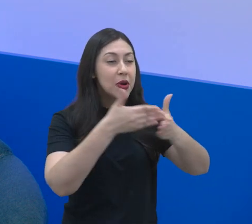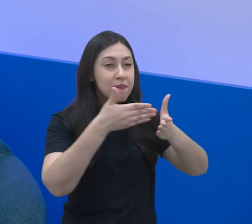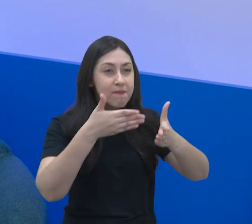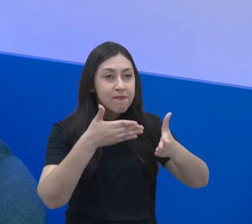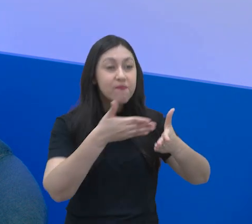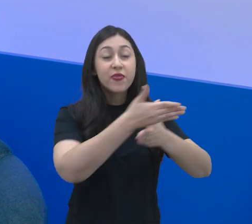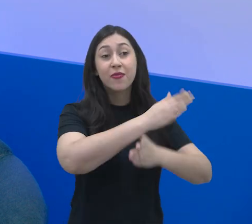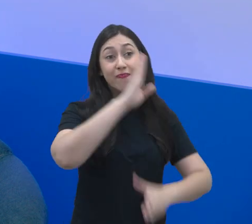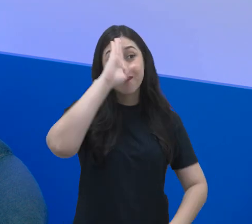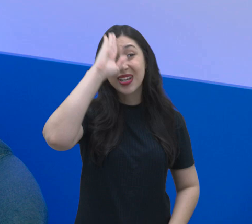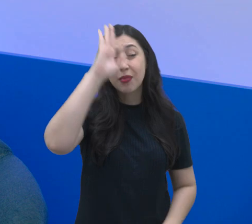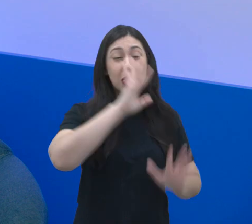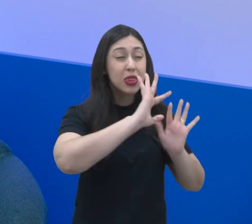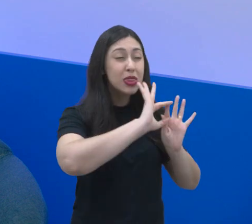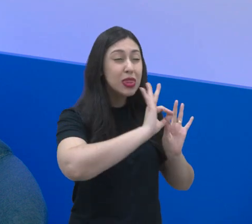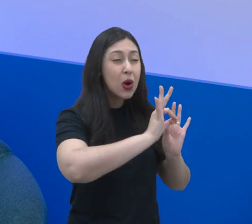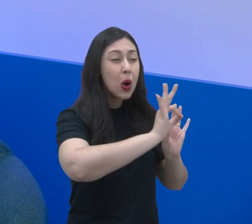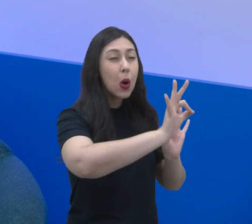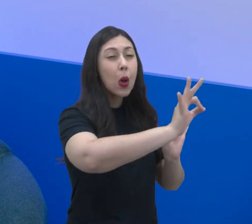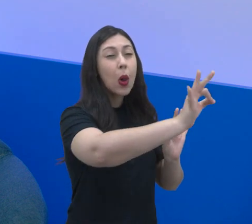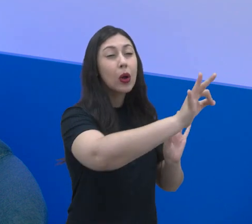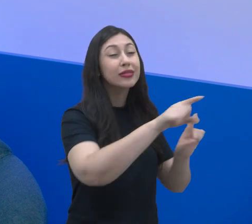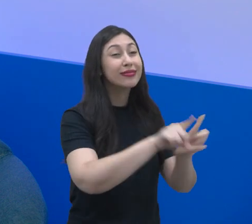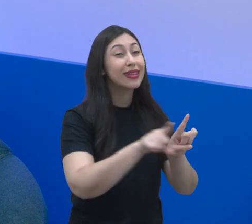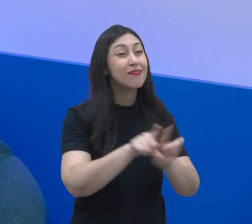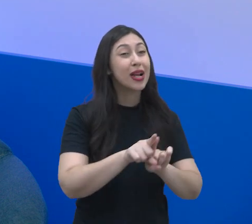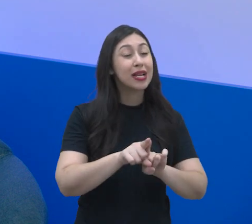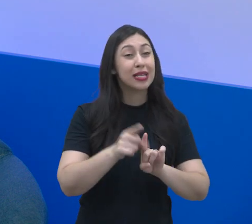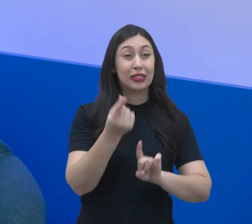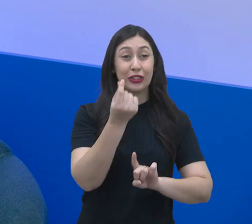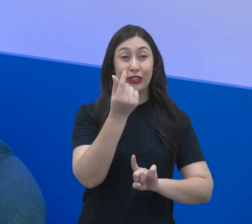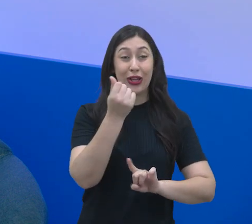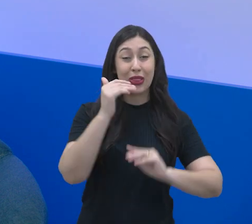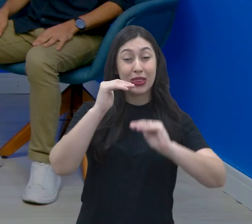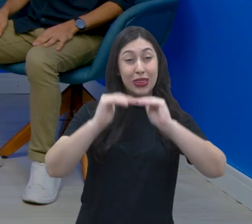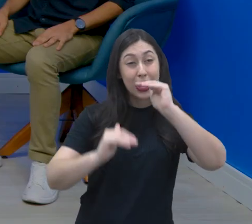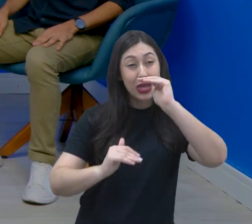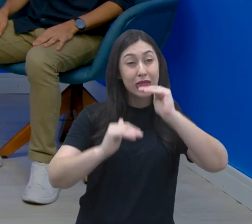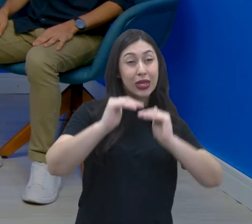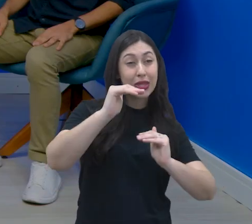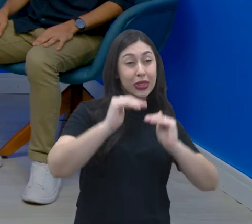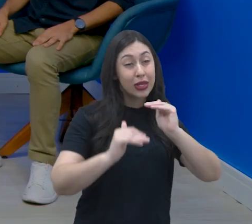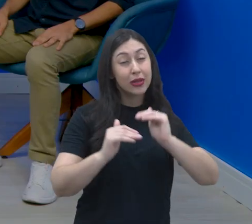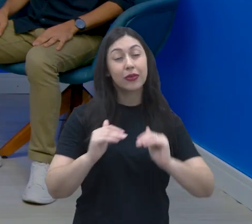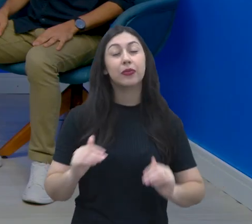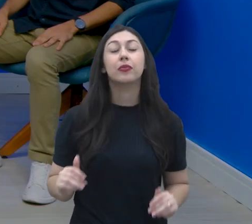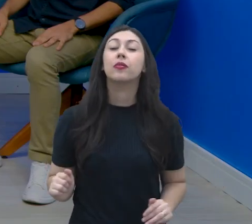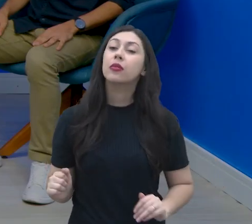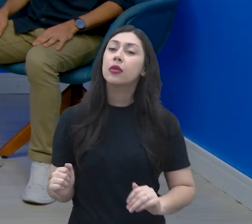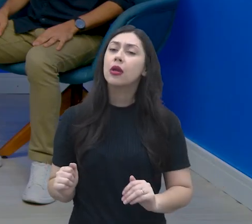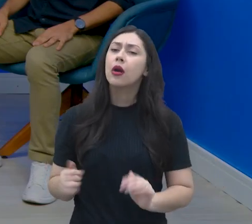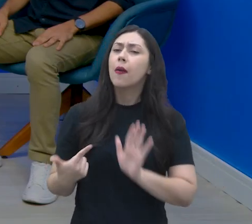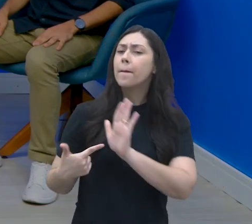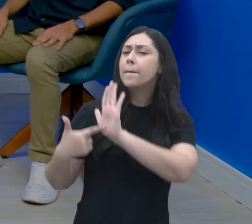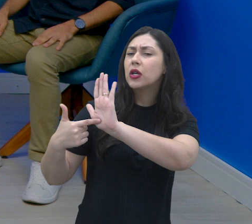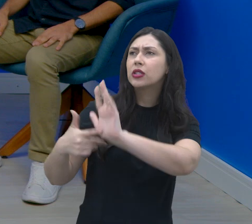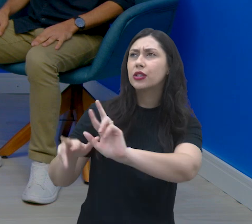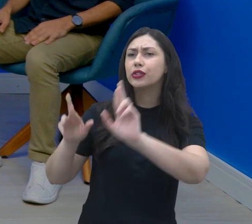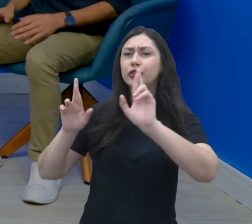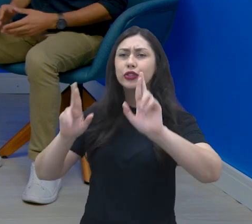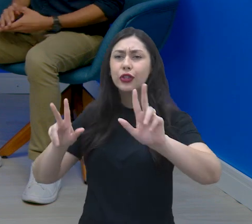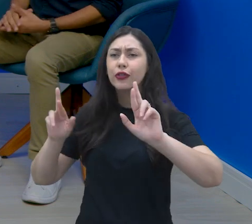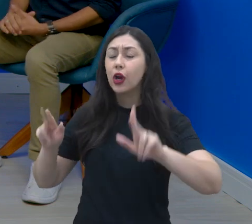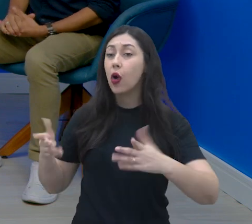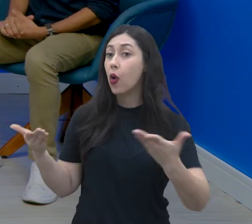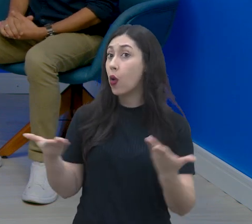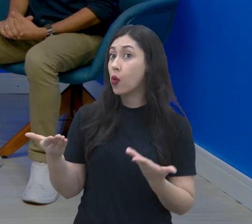barreiras, principalmente as territoriais, né, e as socioeconômicas. E trazendo justamente um pouco dessa diferença, né, você